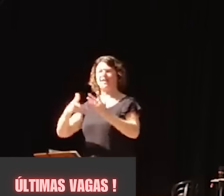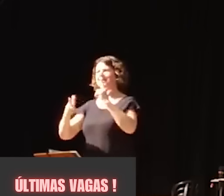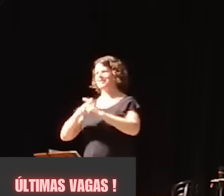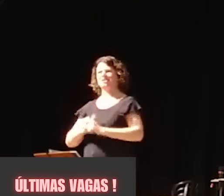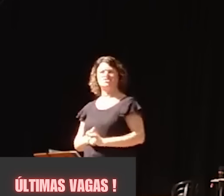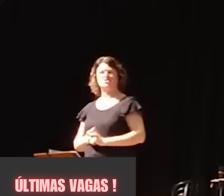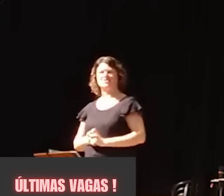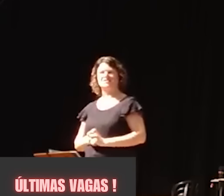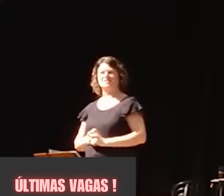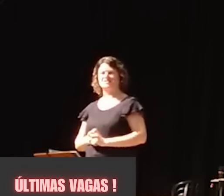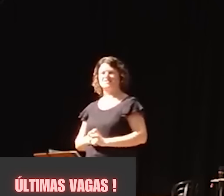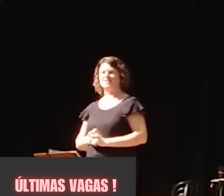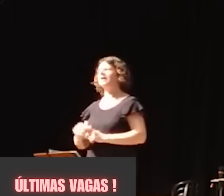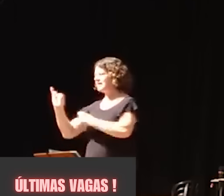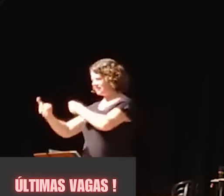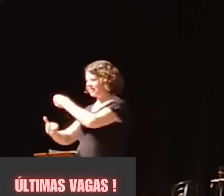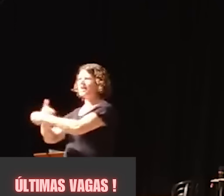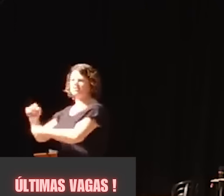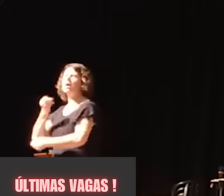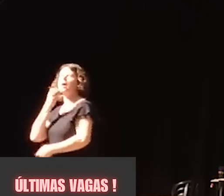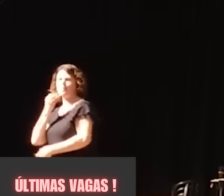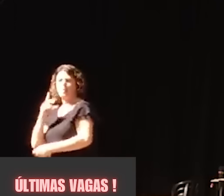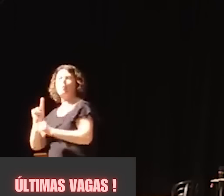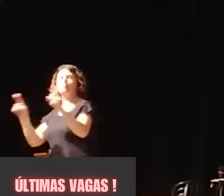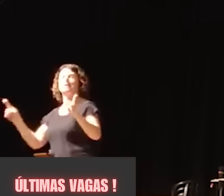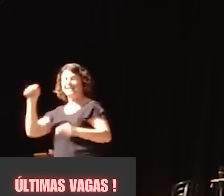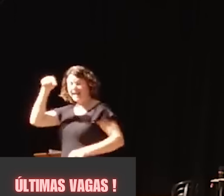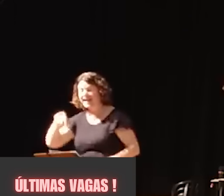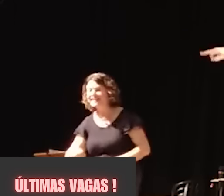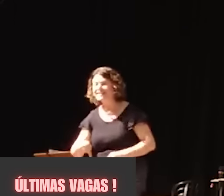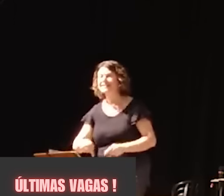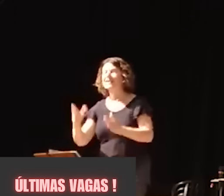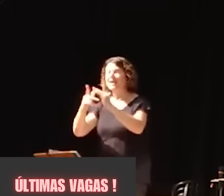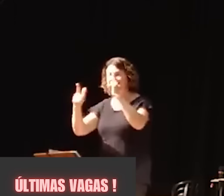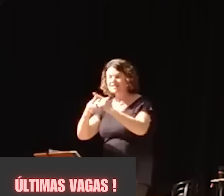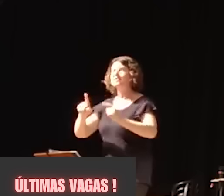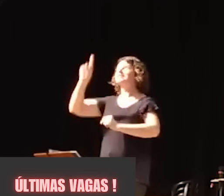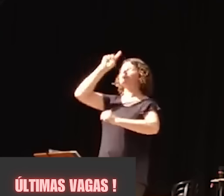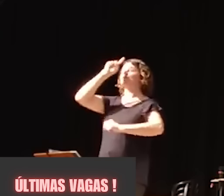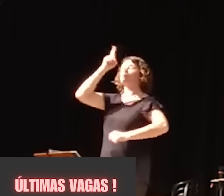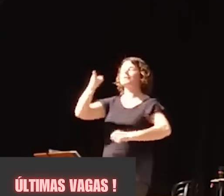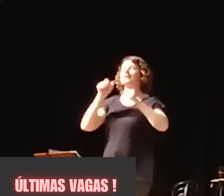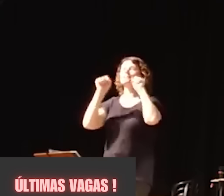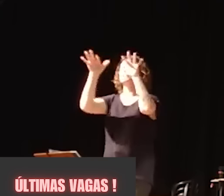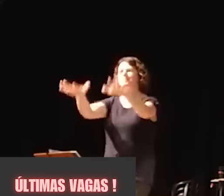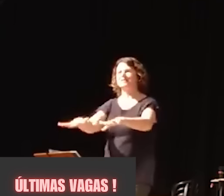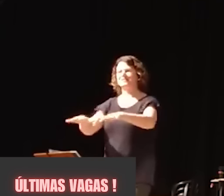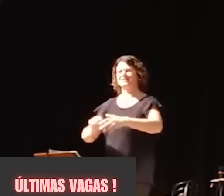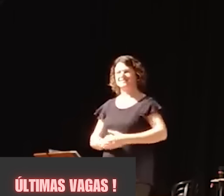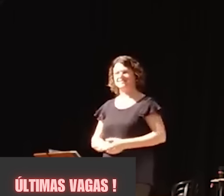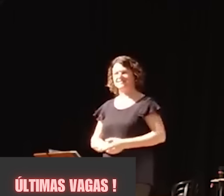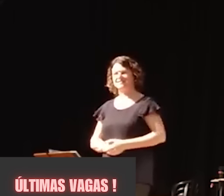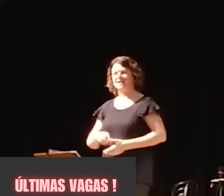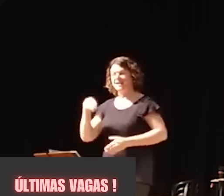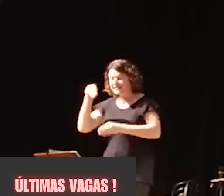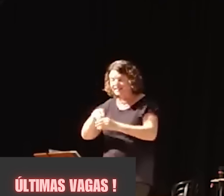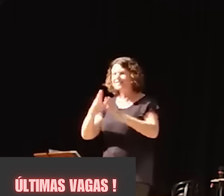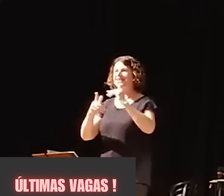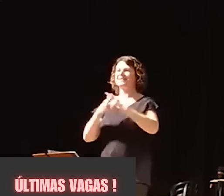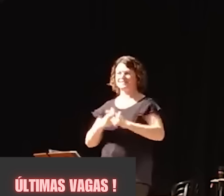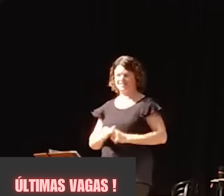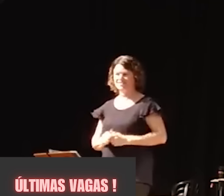aqui que Deus ordena a vida e a benção para sempre é aqui gente não é em casa Davi